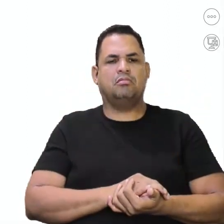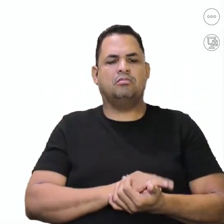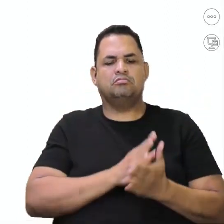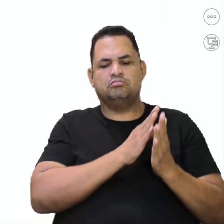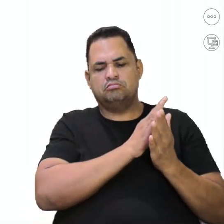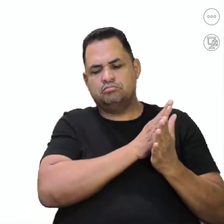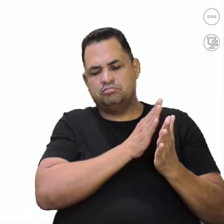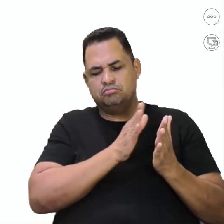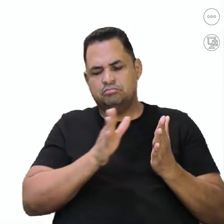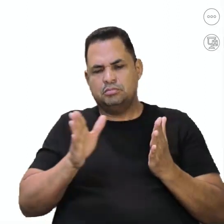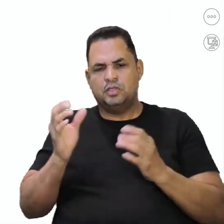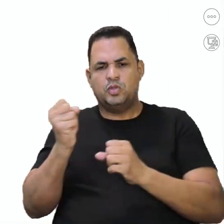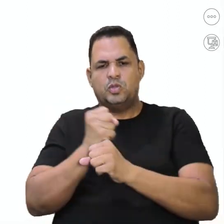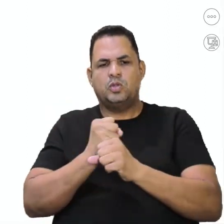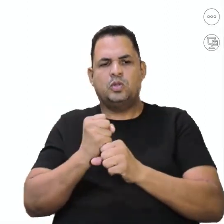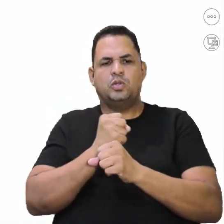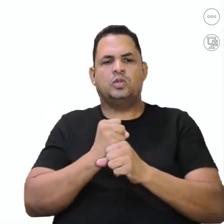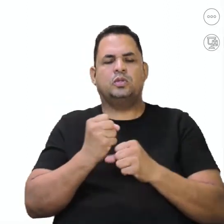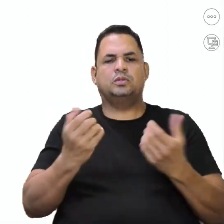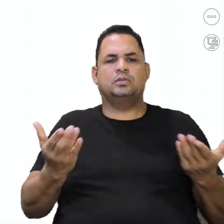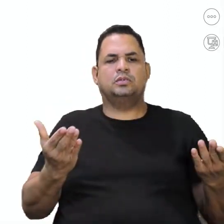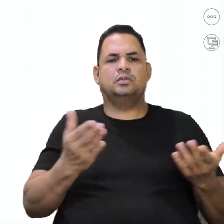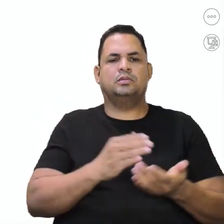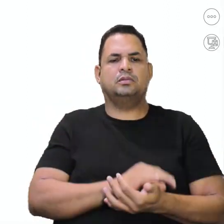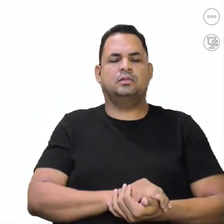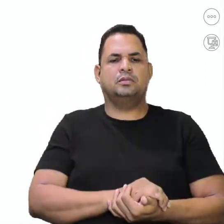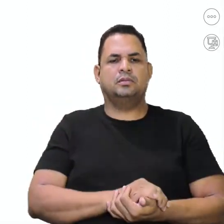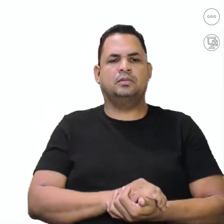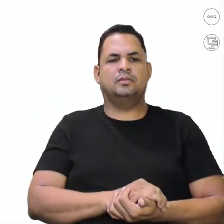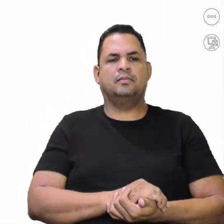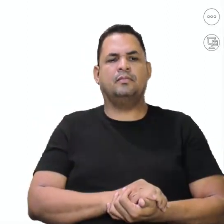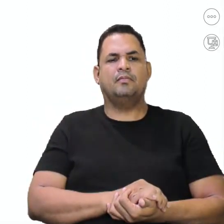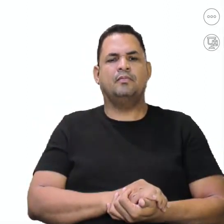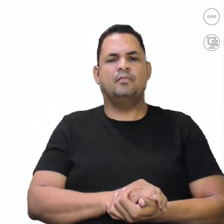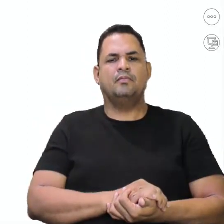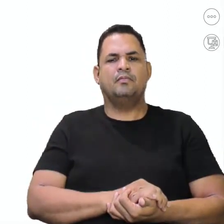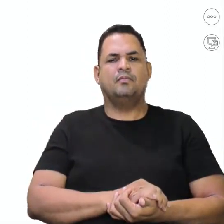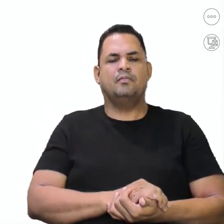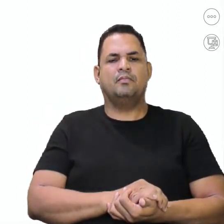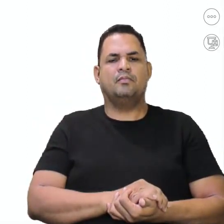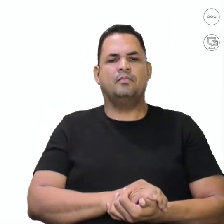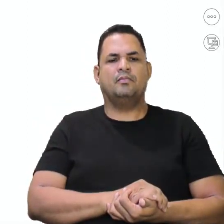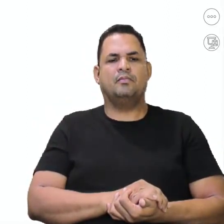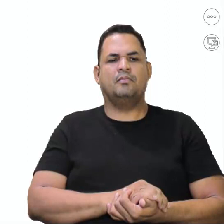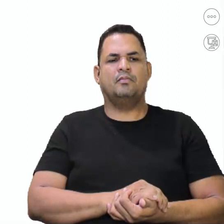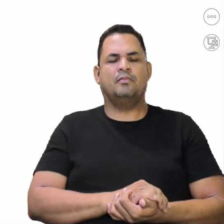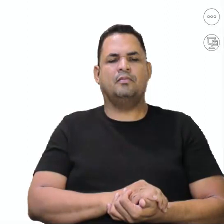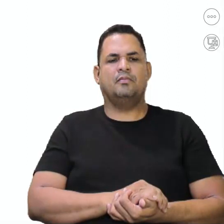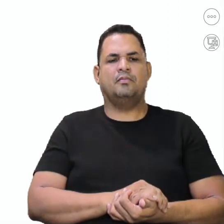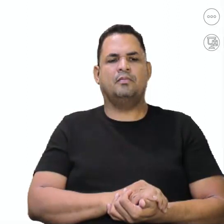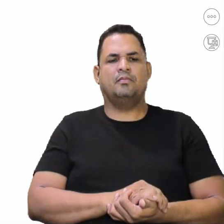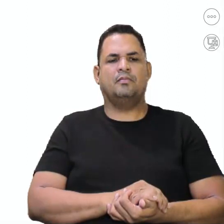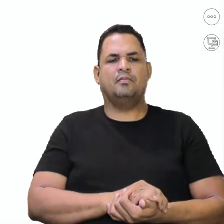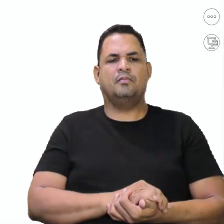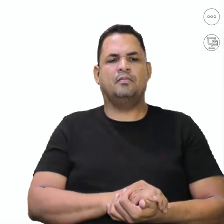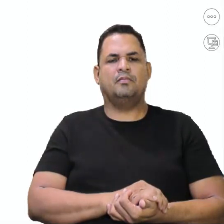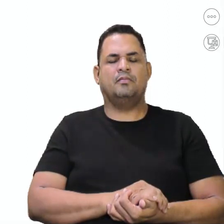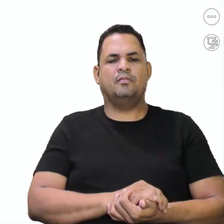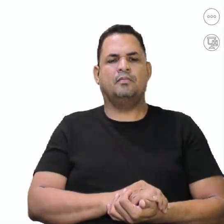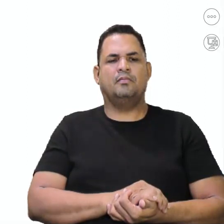ao longo do ano. Present, the most recent research and journal articles are written